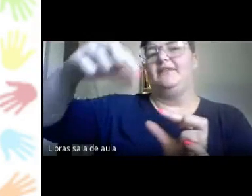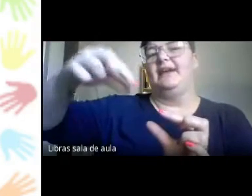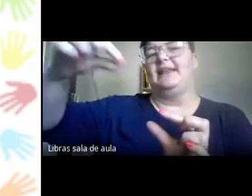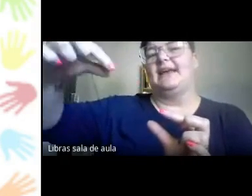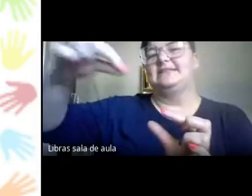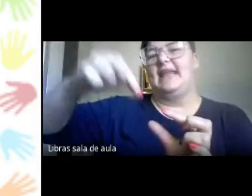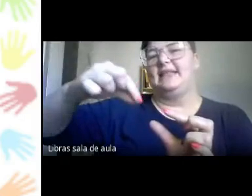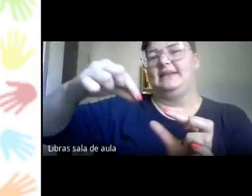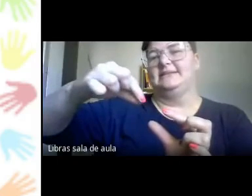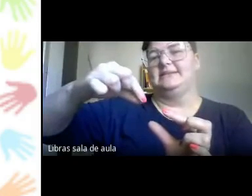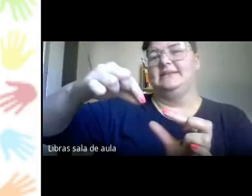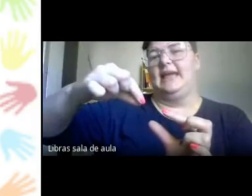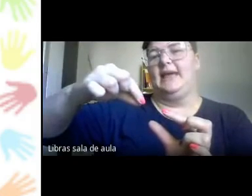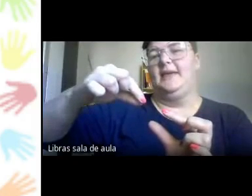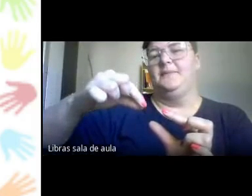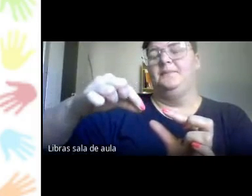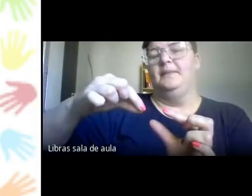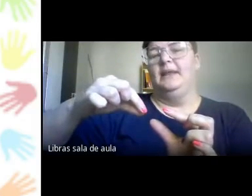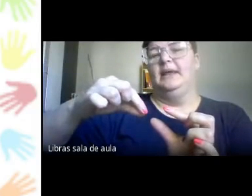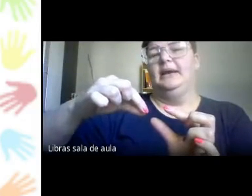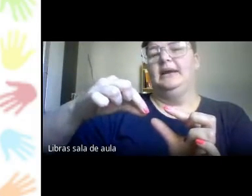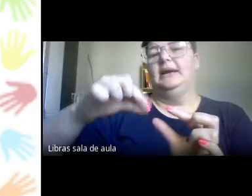e ali vai ter as letras, né?